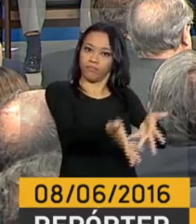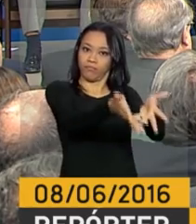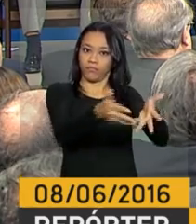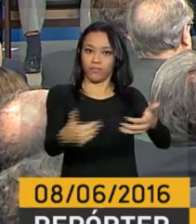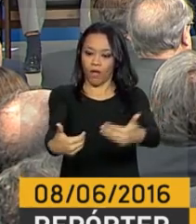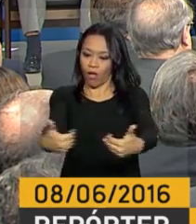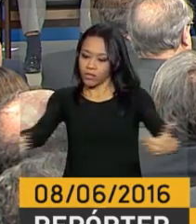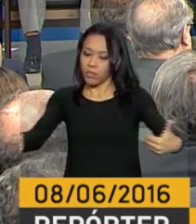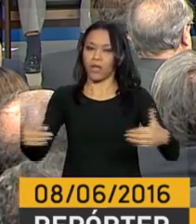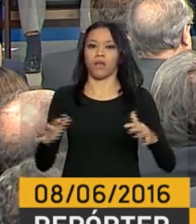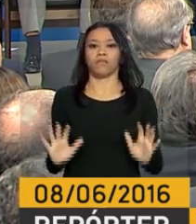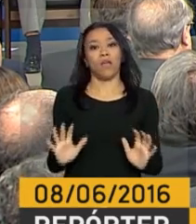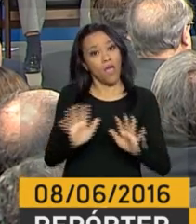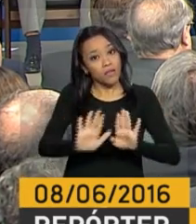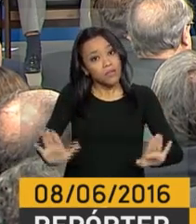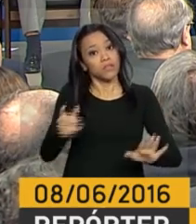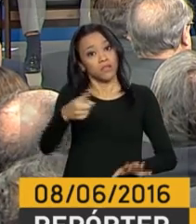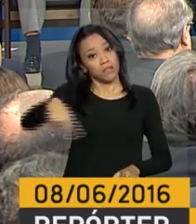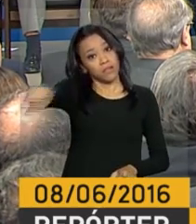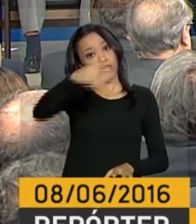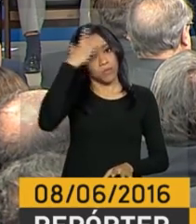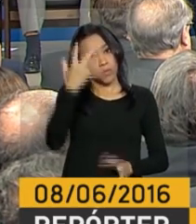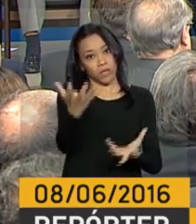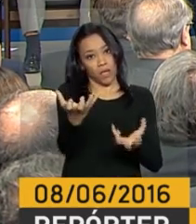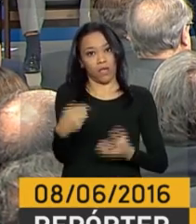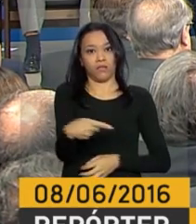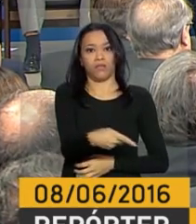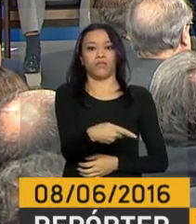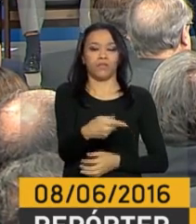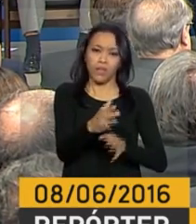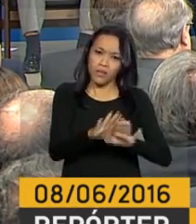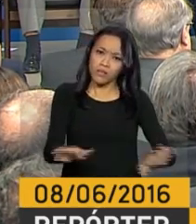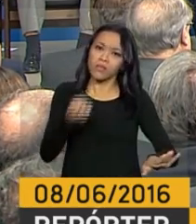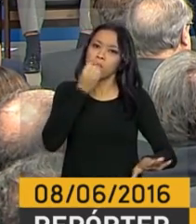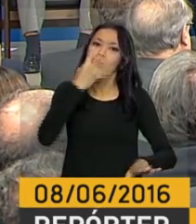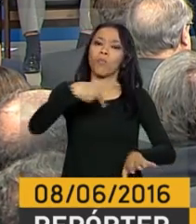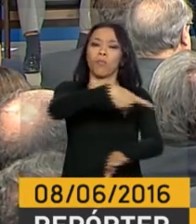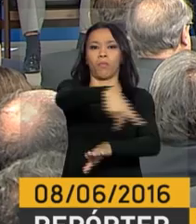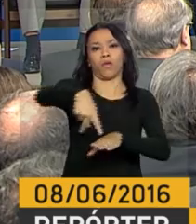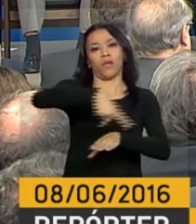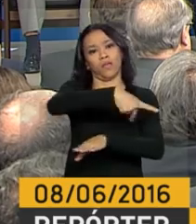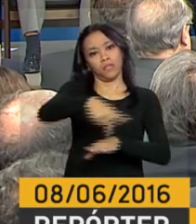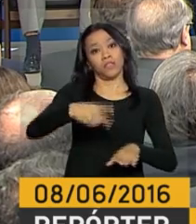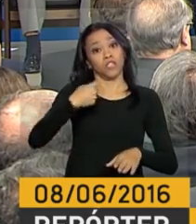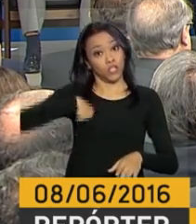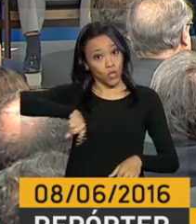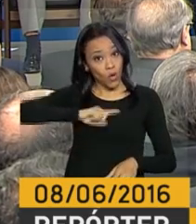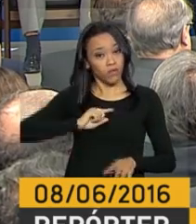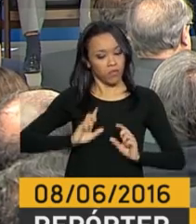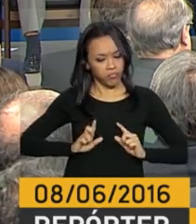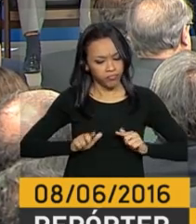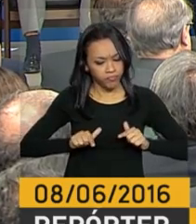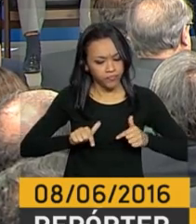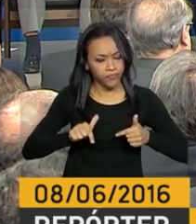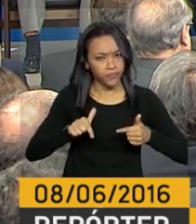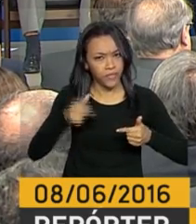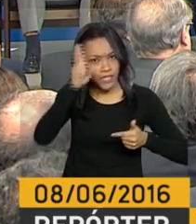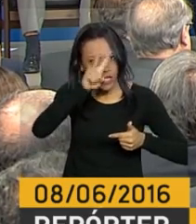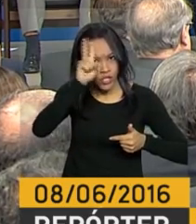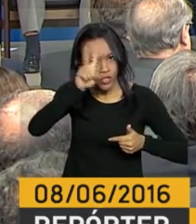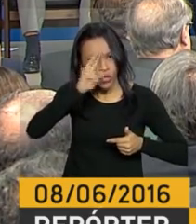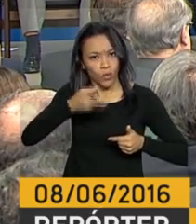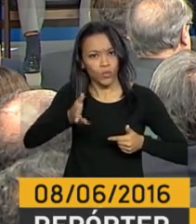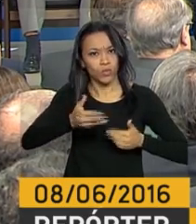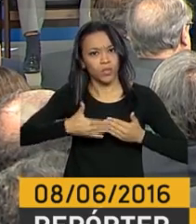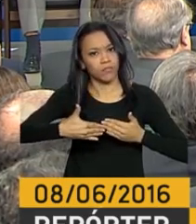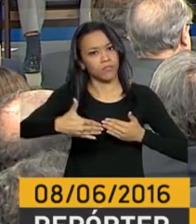economia assim querem e assim é bom pro Brasil e Nós faremos tudo para que esta esta história siga dessa